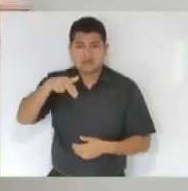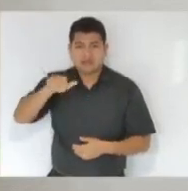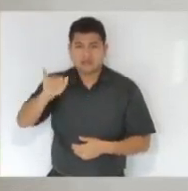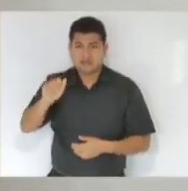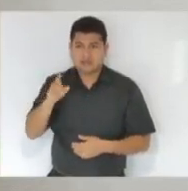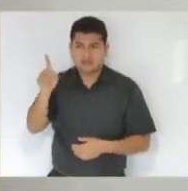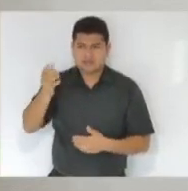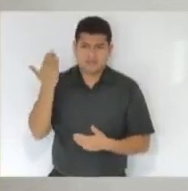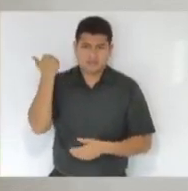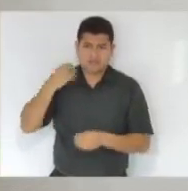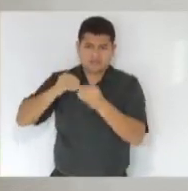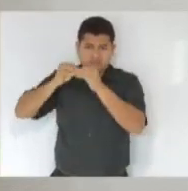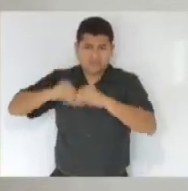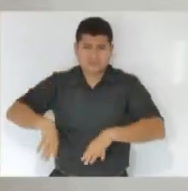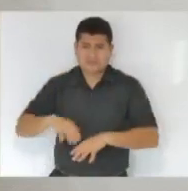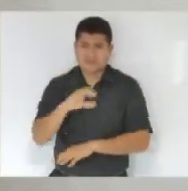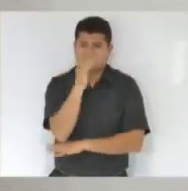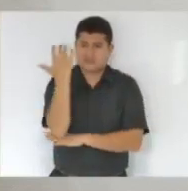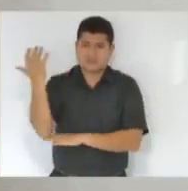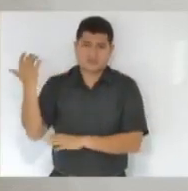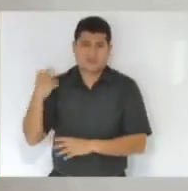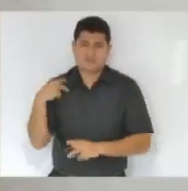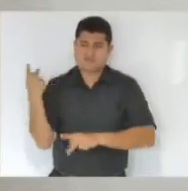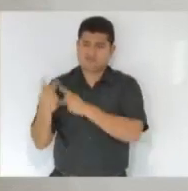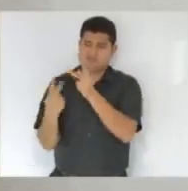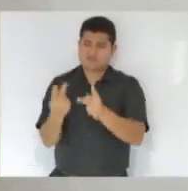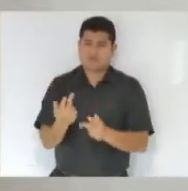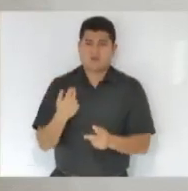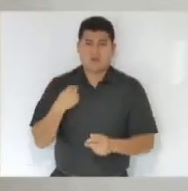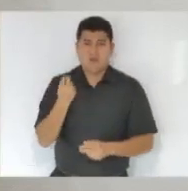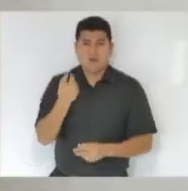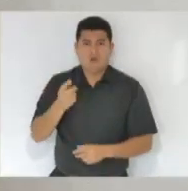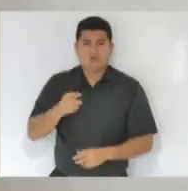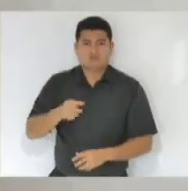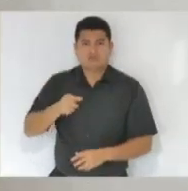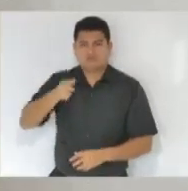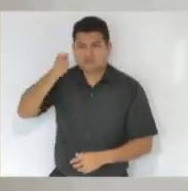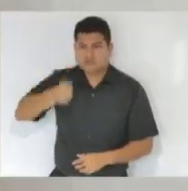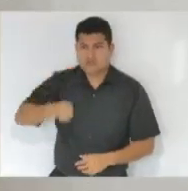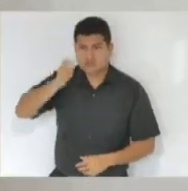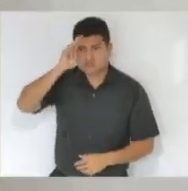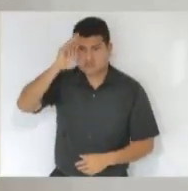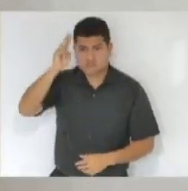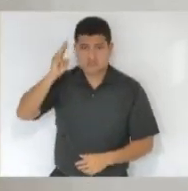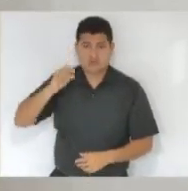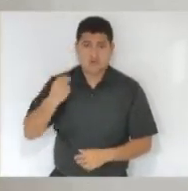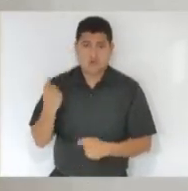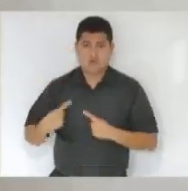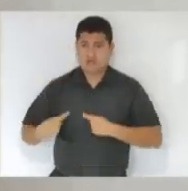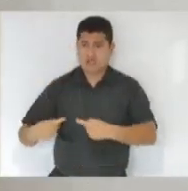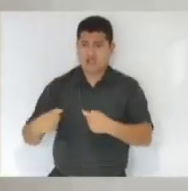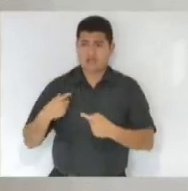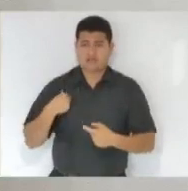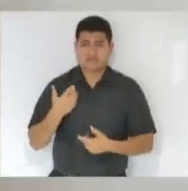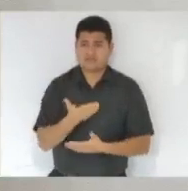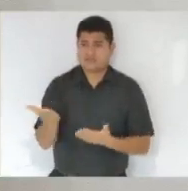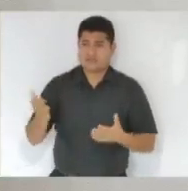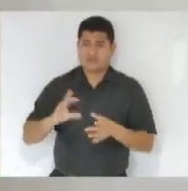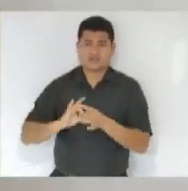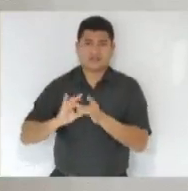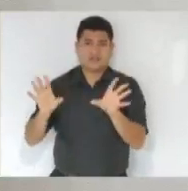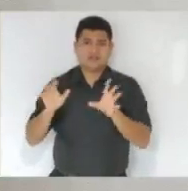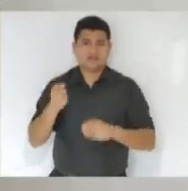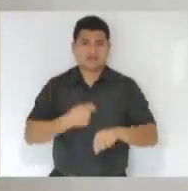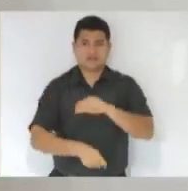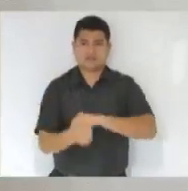naturais, ou ditaduras, ou guerras. E nós temos menos liberdade econômica que todos esses países.